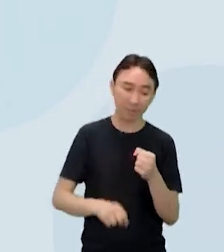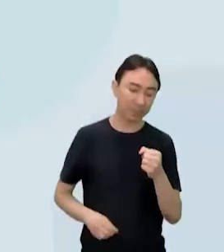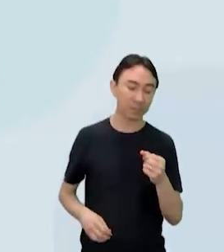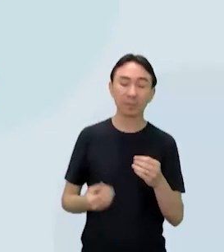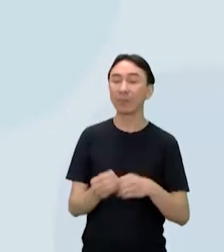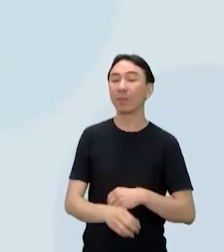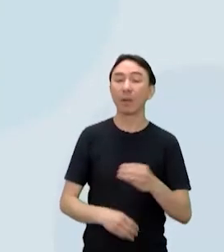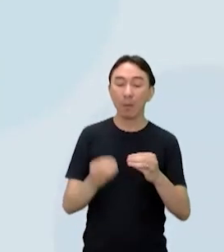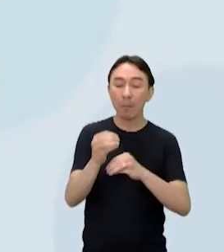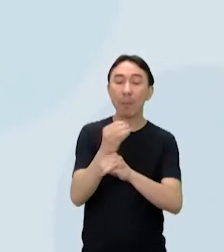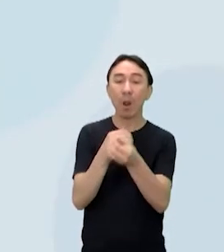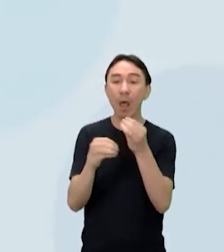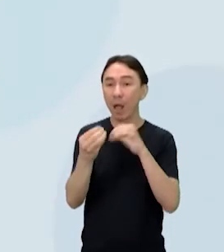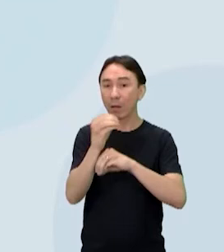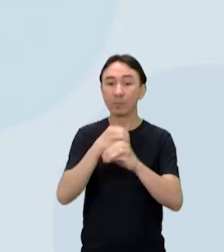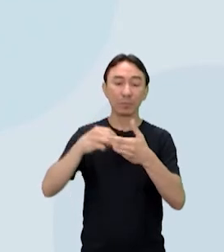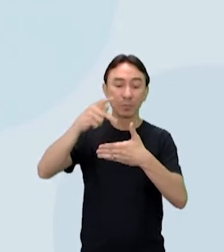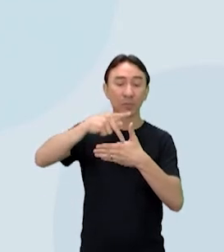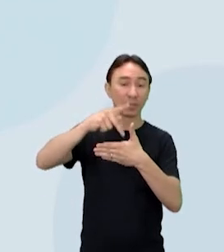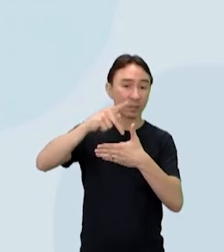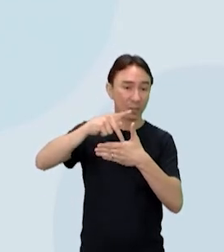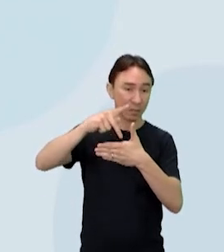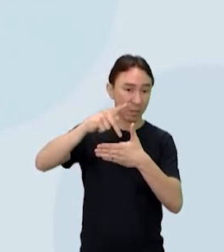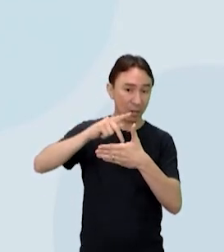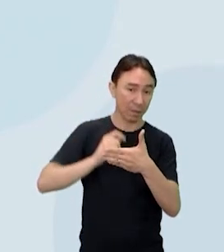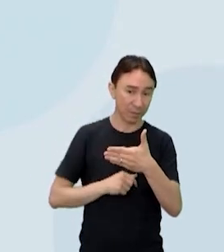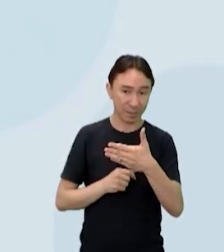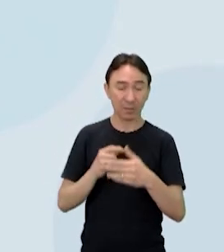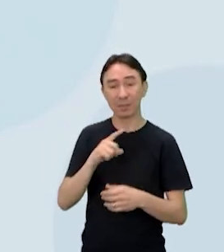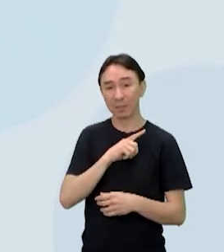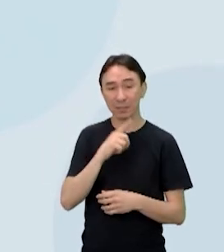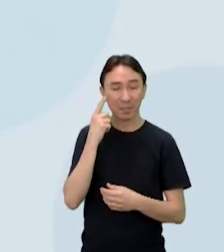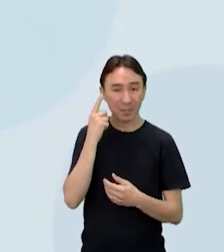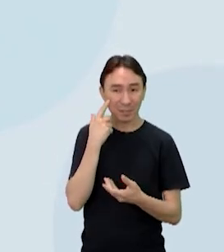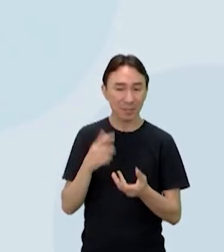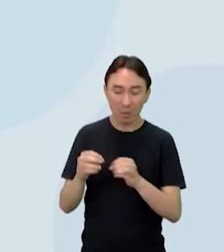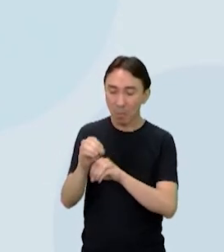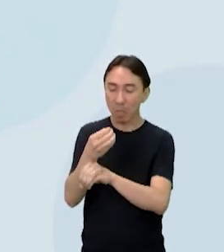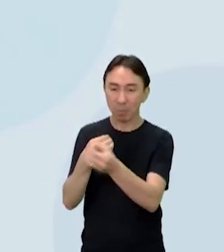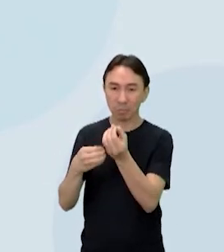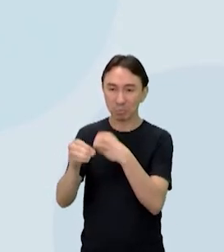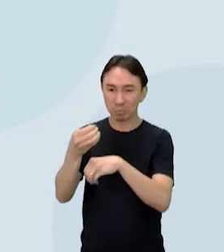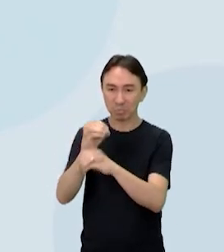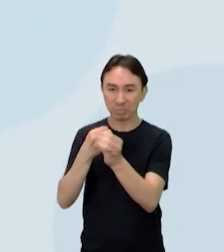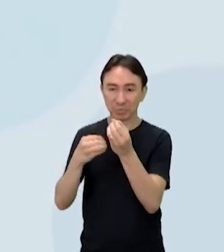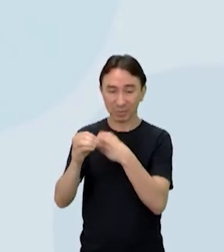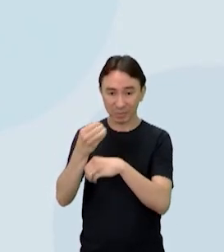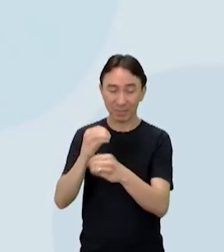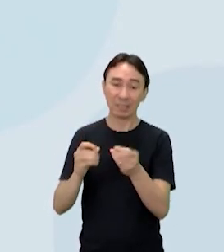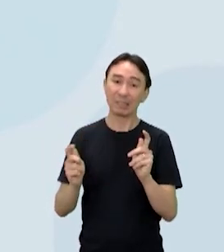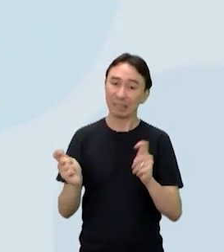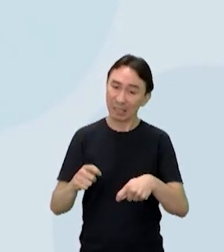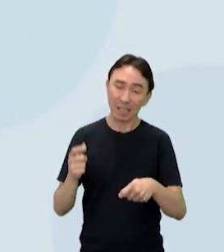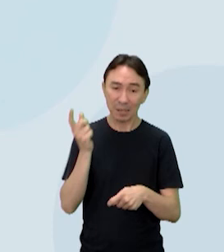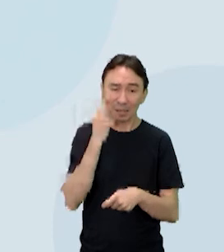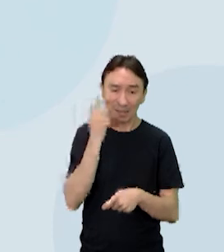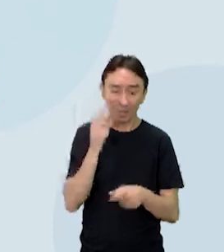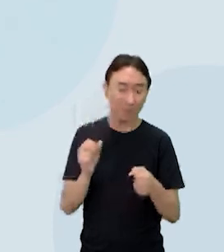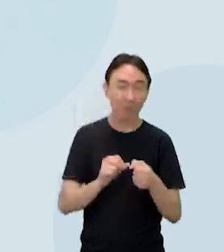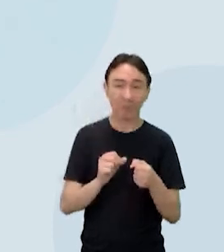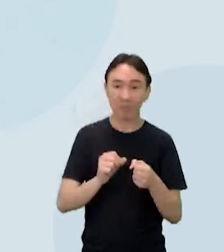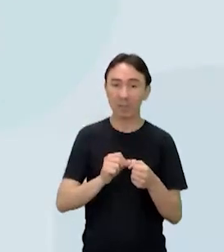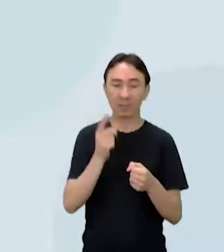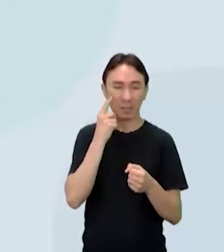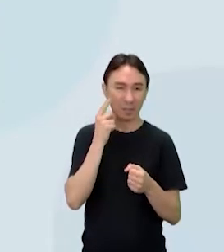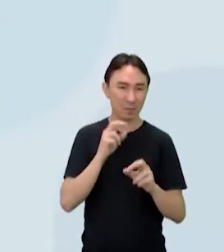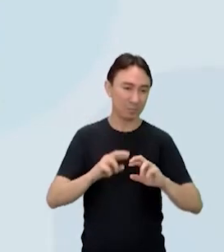ou seja, de compostos inorgânicos, que seriam aminoácidos, eu formaria um complexo, né, um composto orgânico,